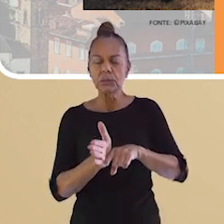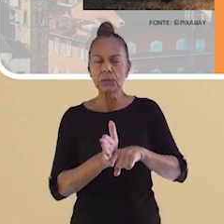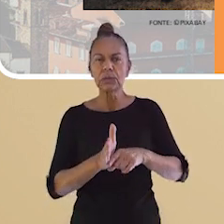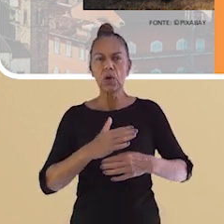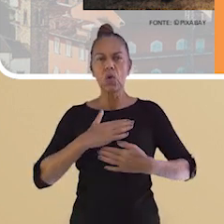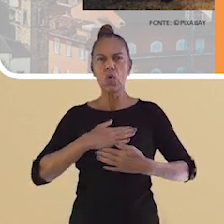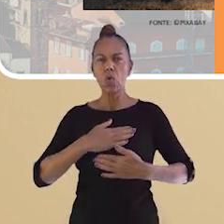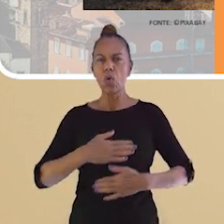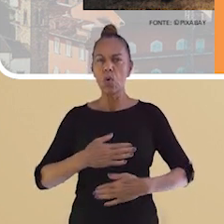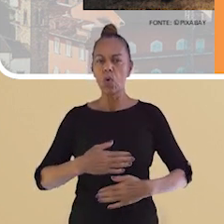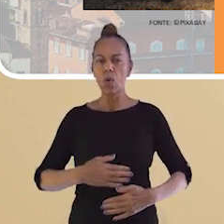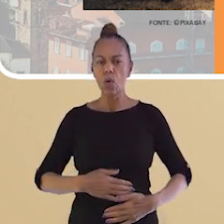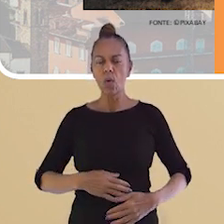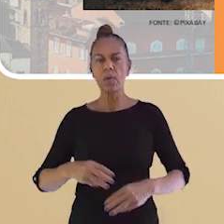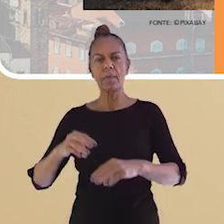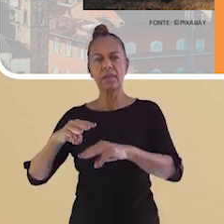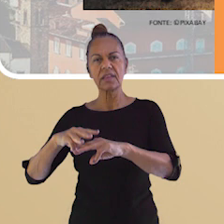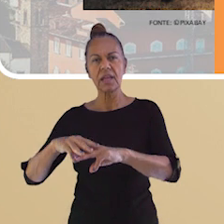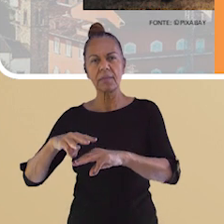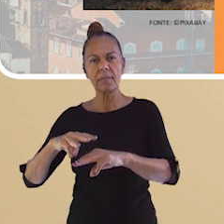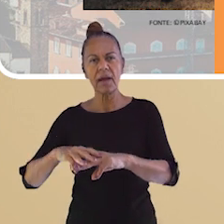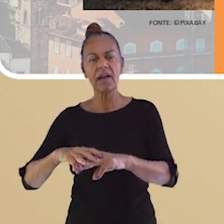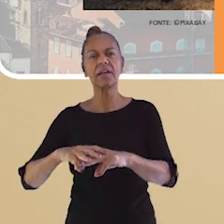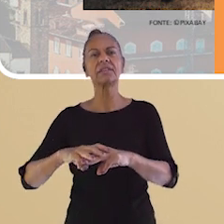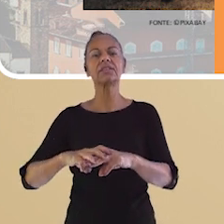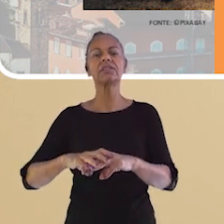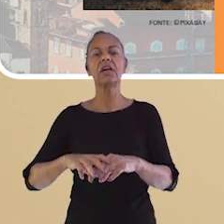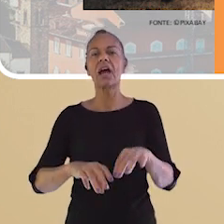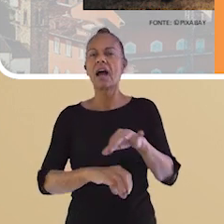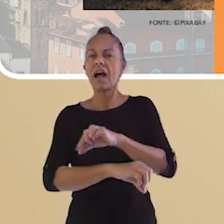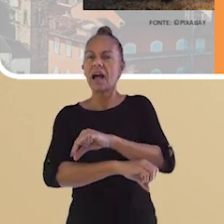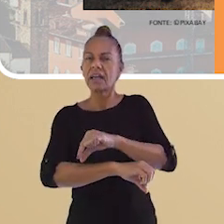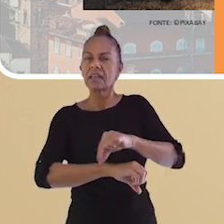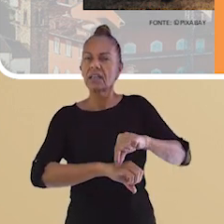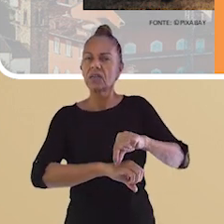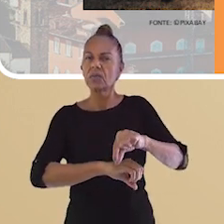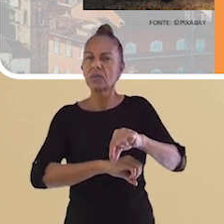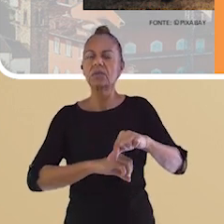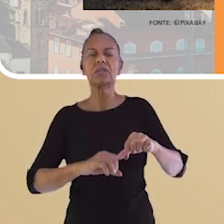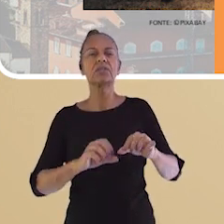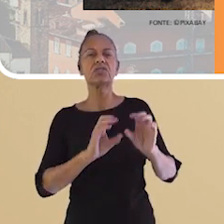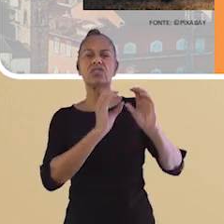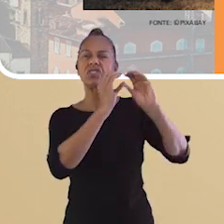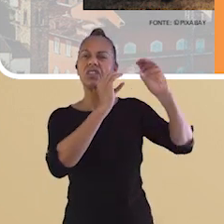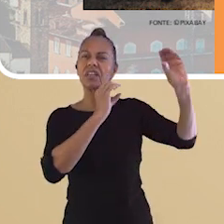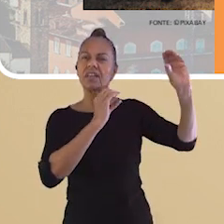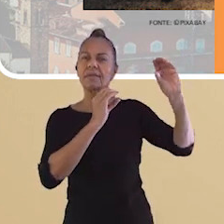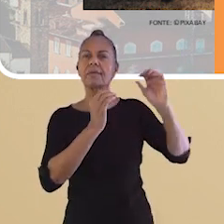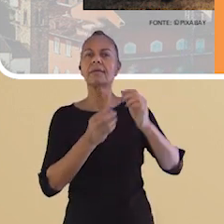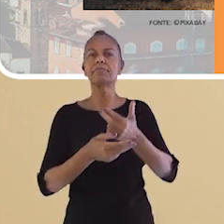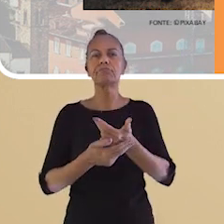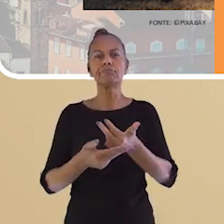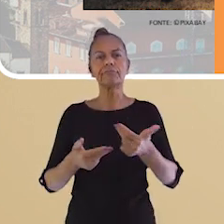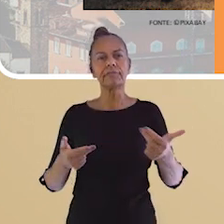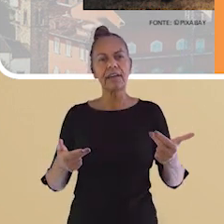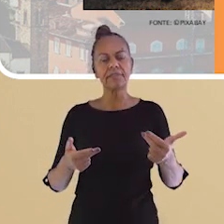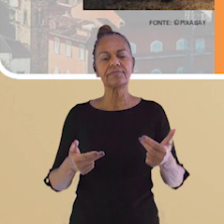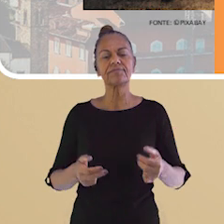humana, escultura, ótica, matemática, arquitetura, engenharia civil, entre